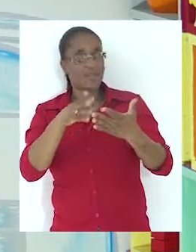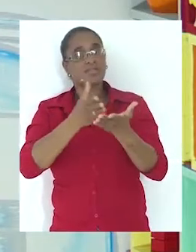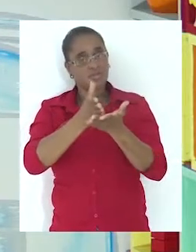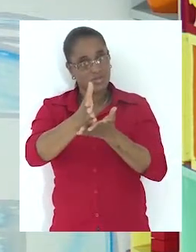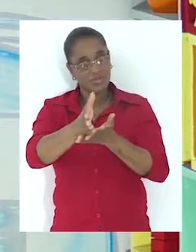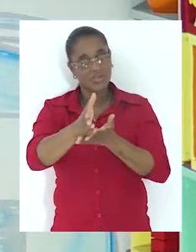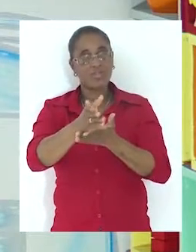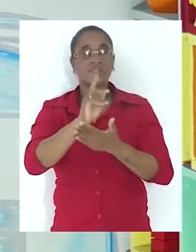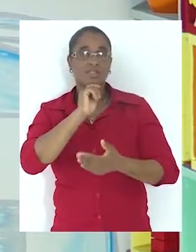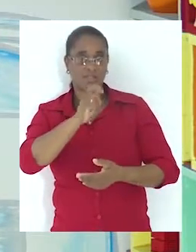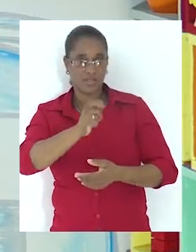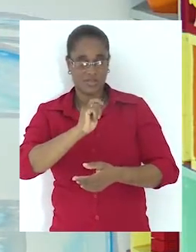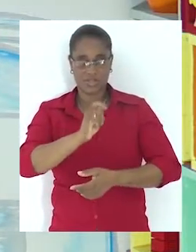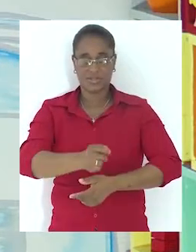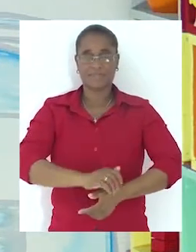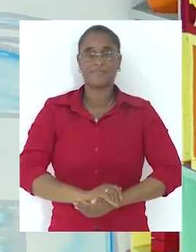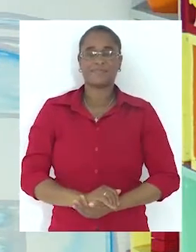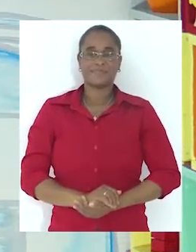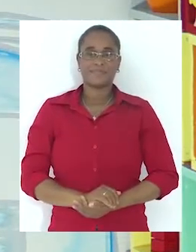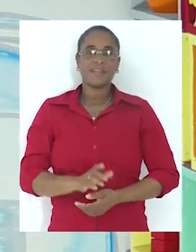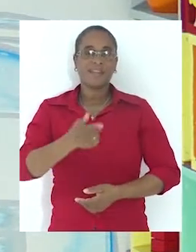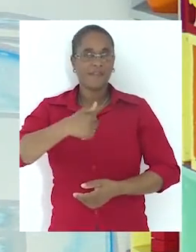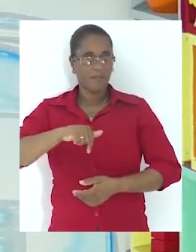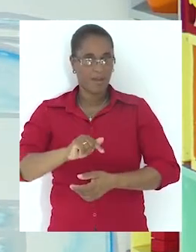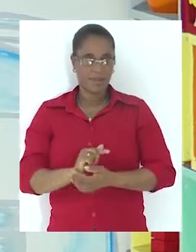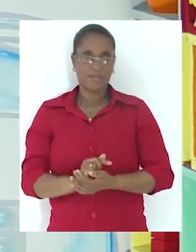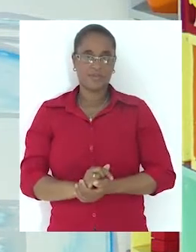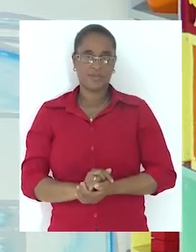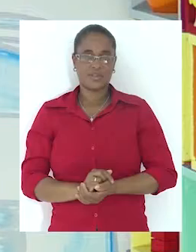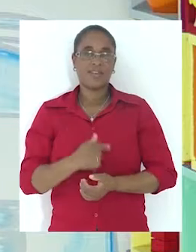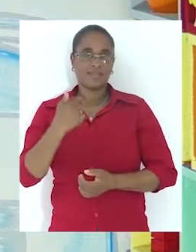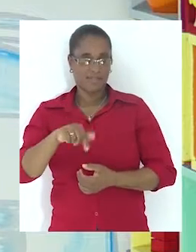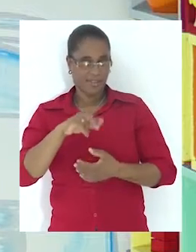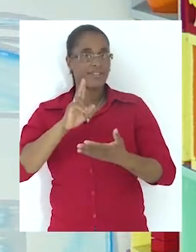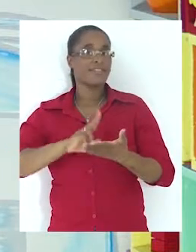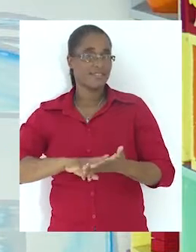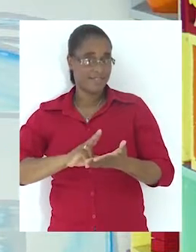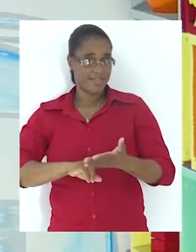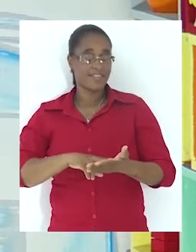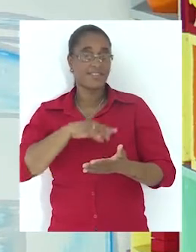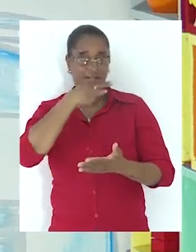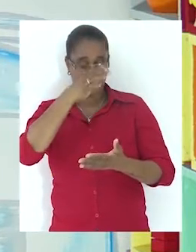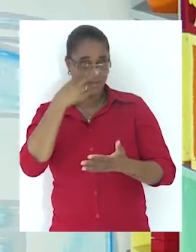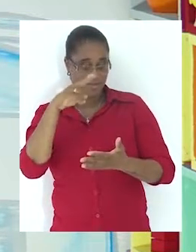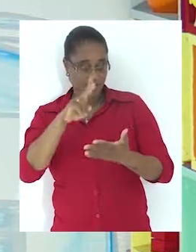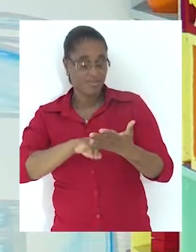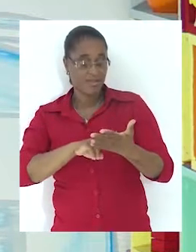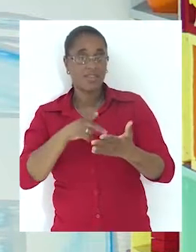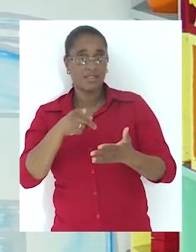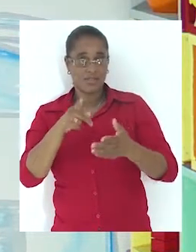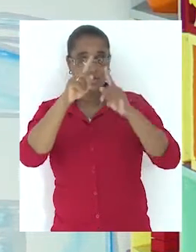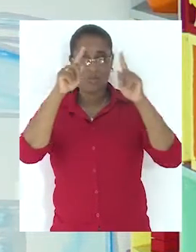nossa entrevista. Então vamos ter a certeza e confirmar tudo isso aqui no